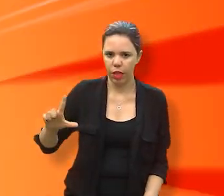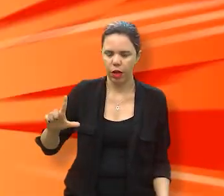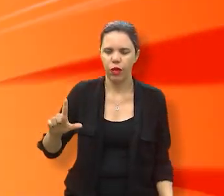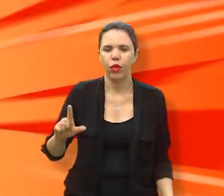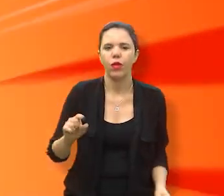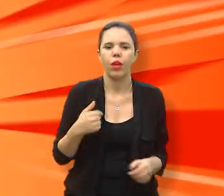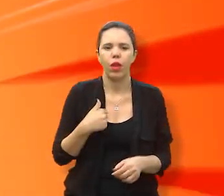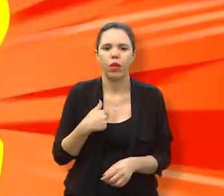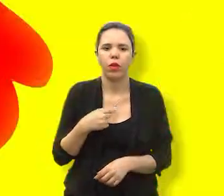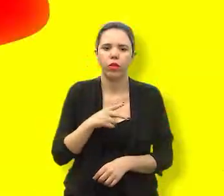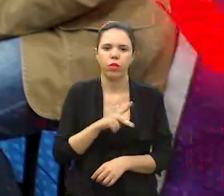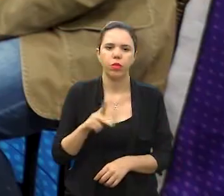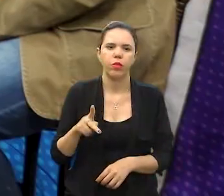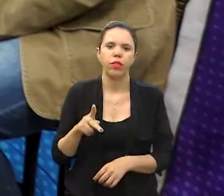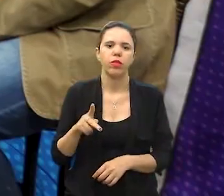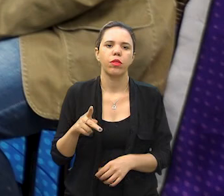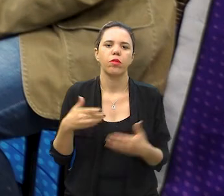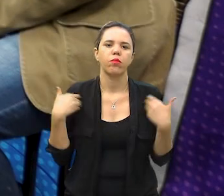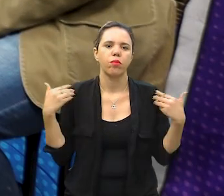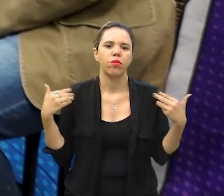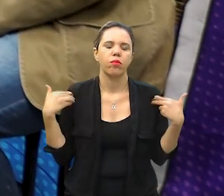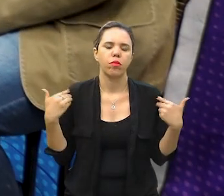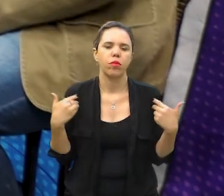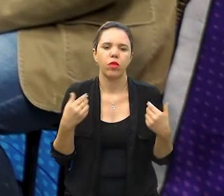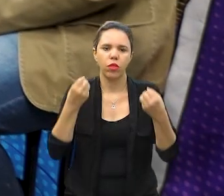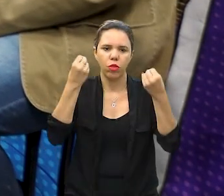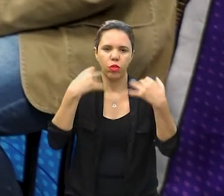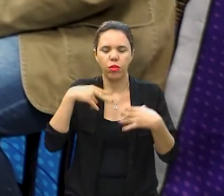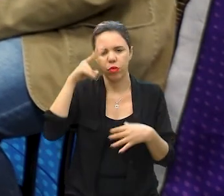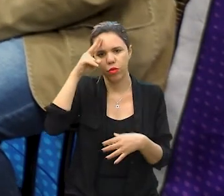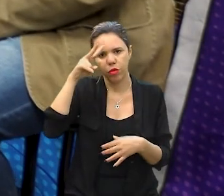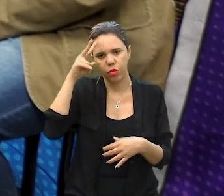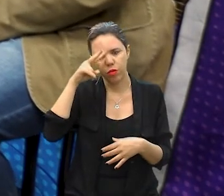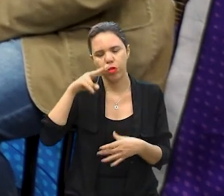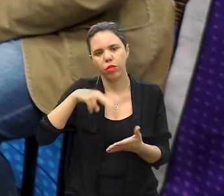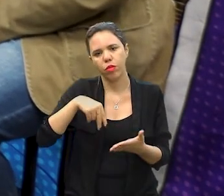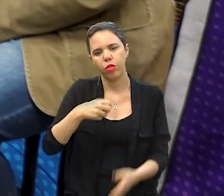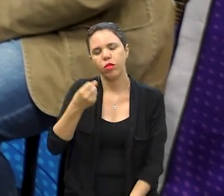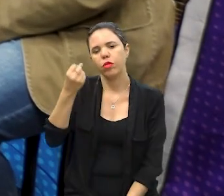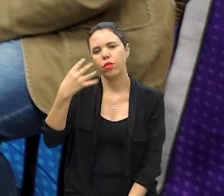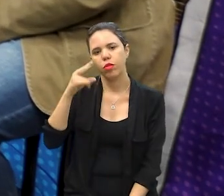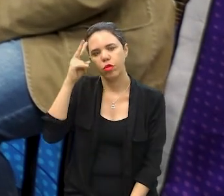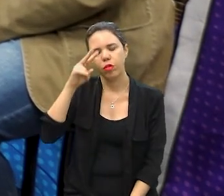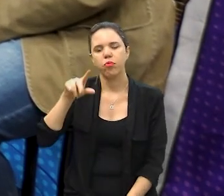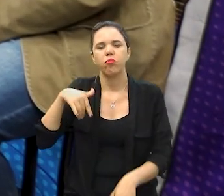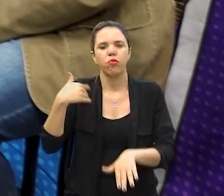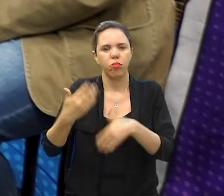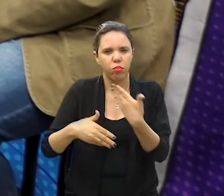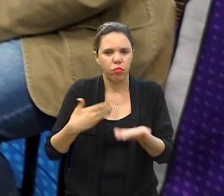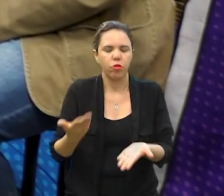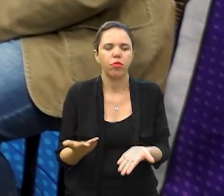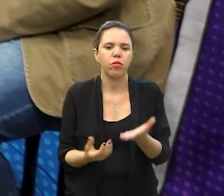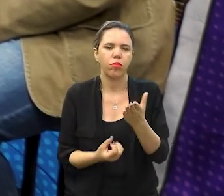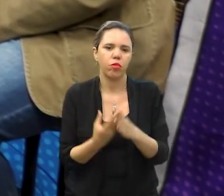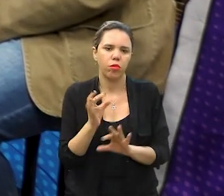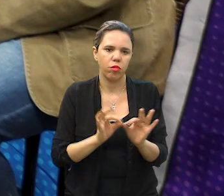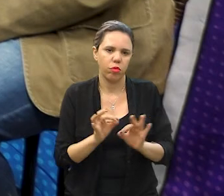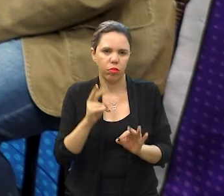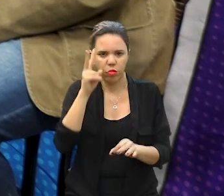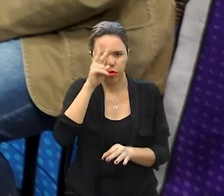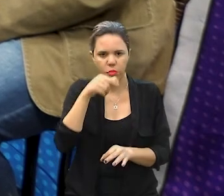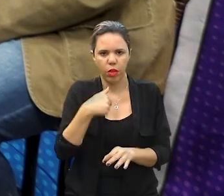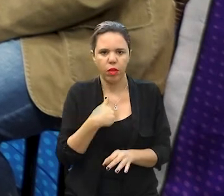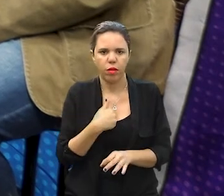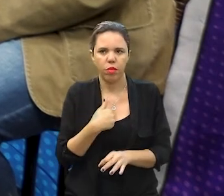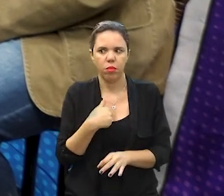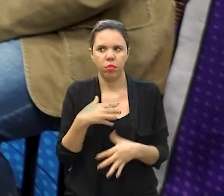eu era o mestre da aventura, né? O mestre é aquele que conta a história. Eu ia contando a história, então, e criei aí uma história que eu